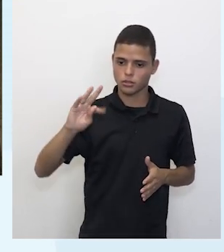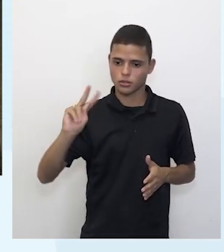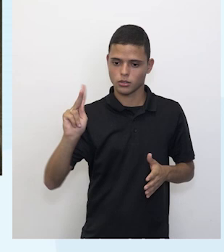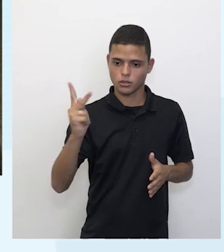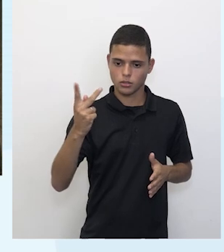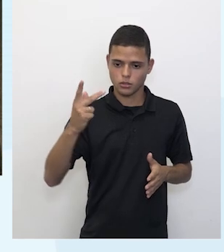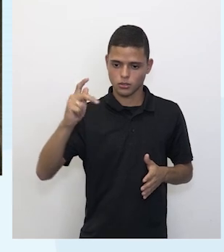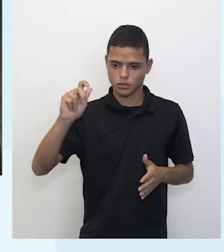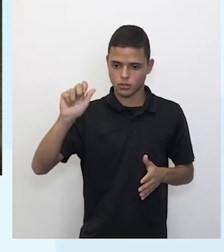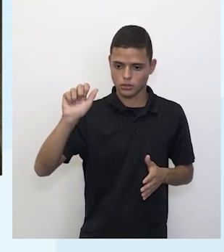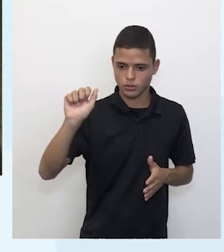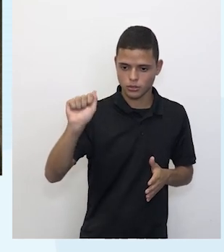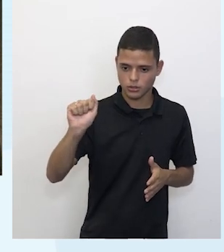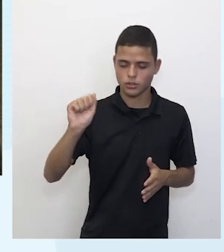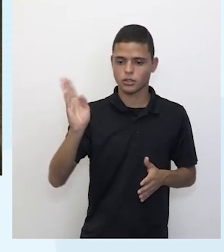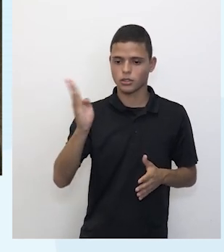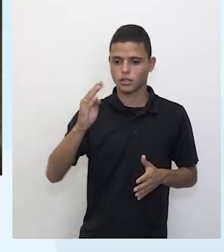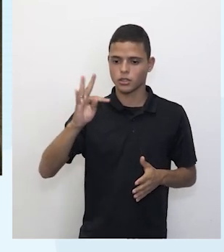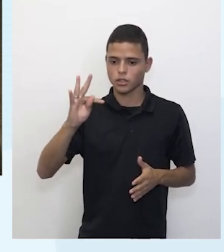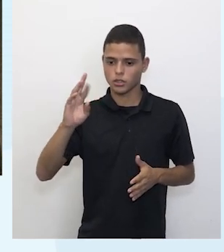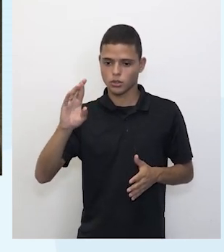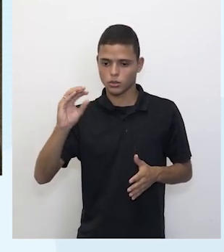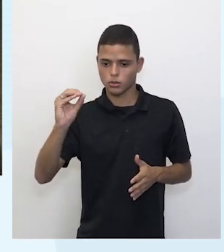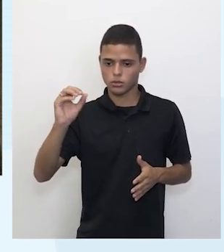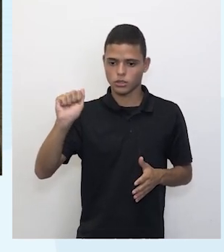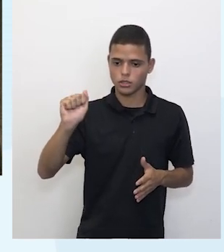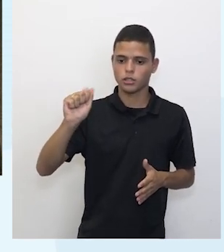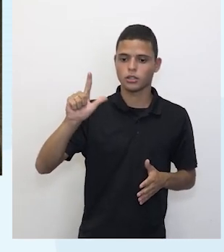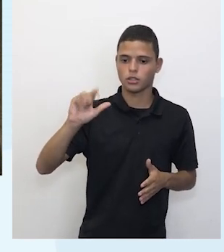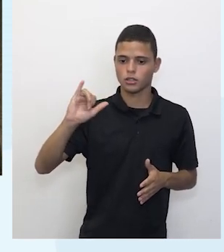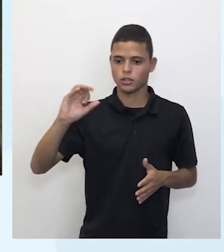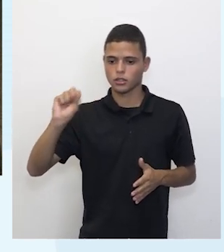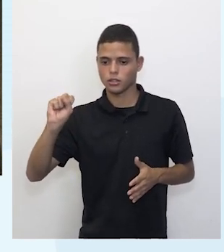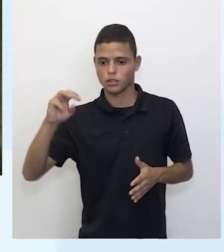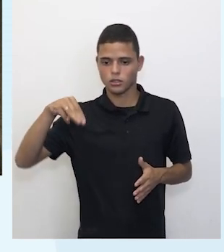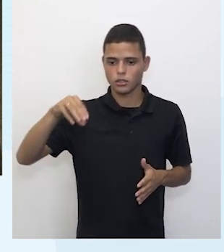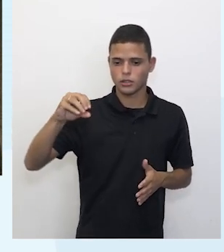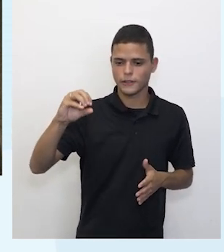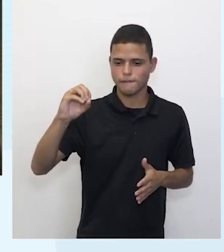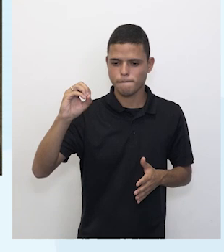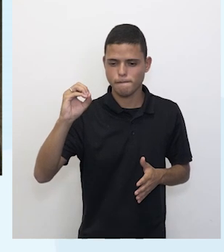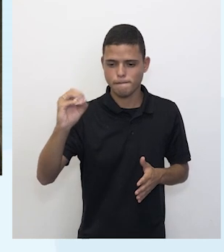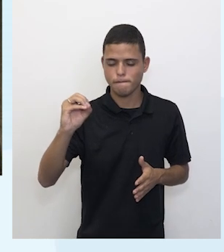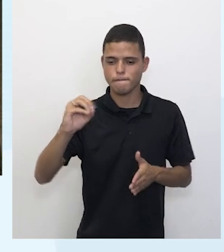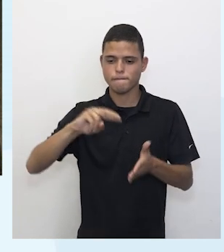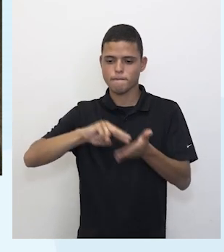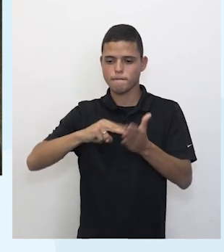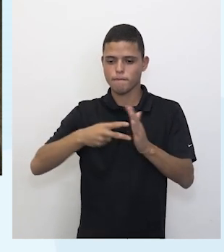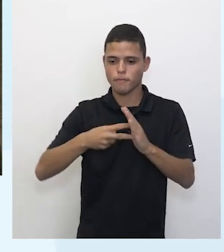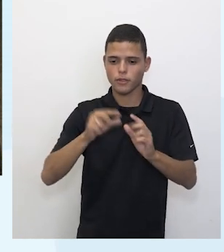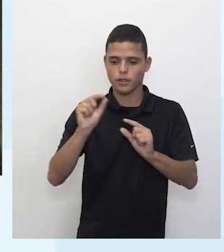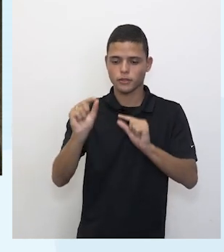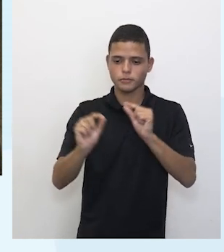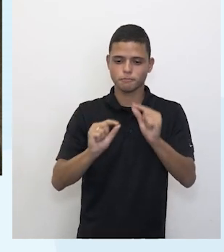foi uma possibilidade de resposta oferecida para essa pergunta que incomoda a